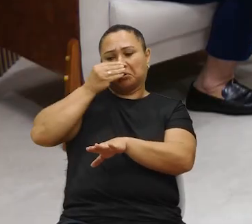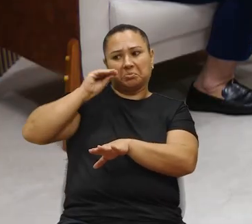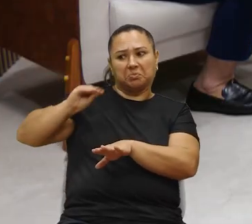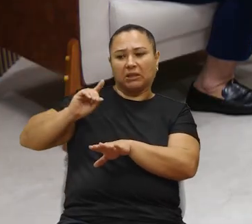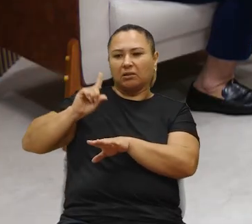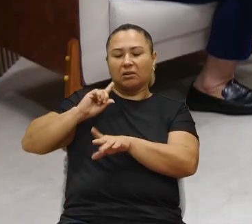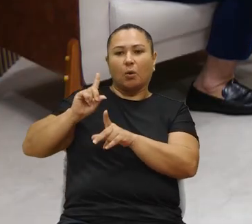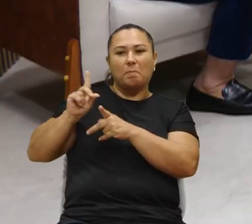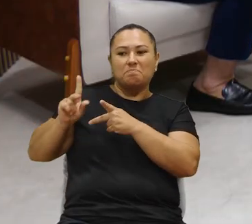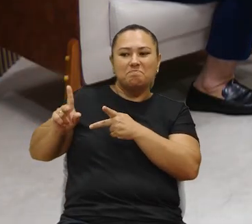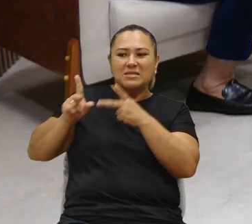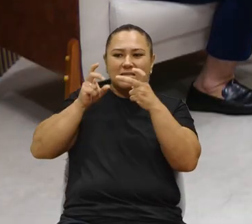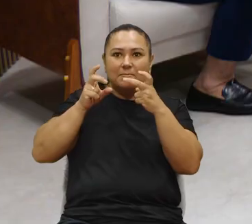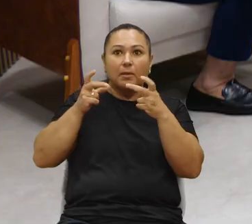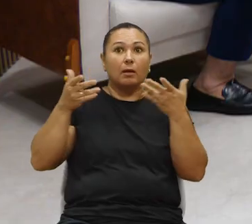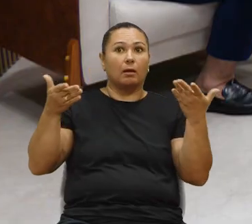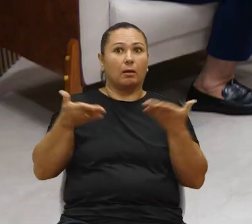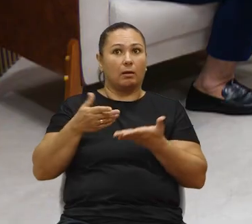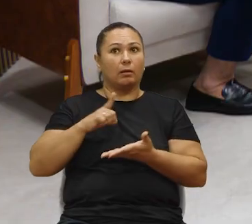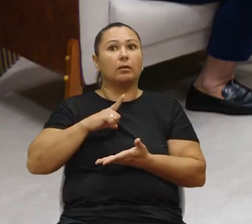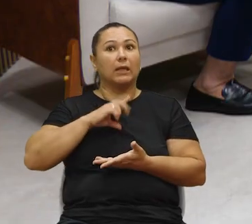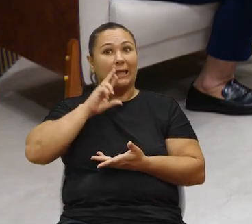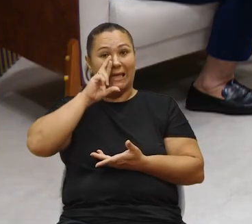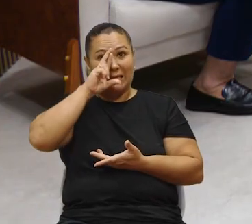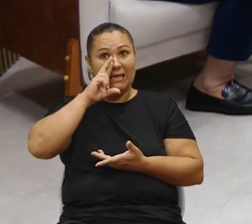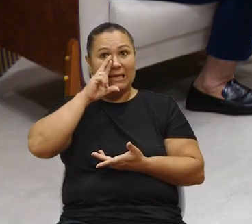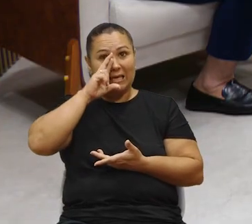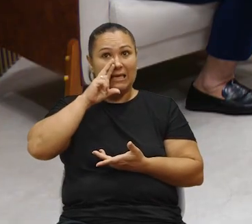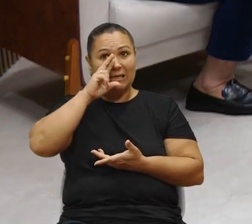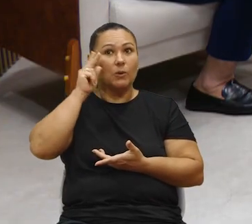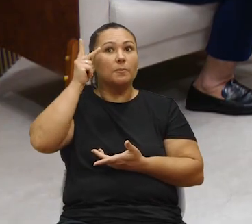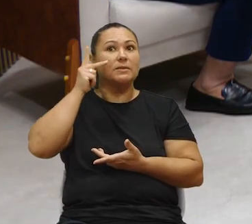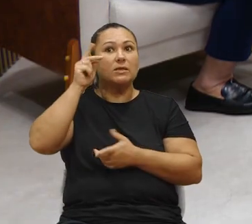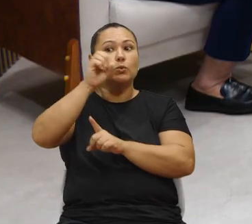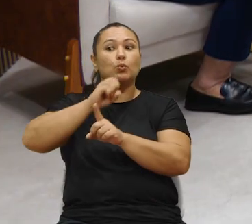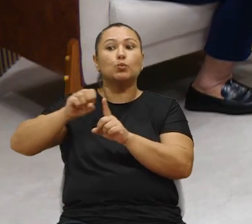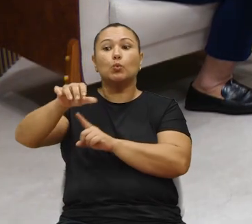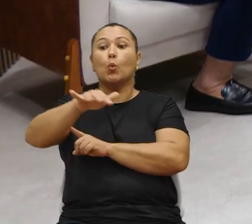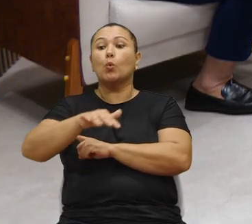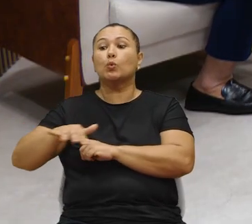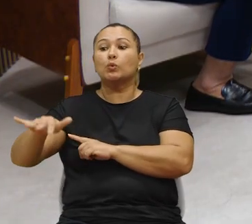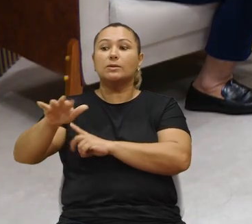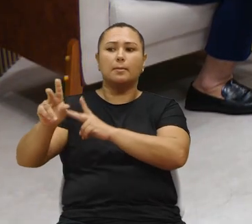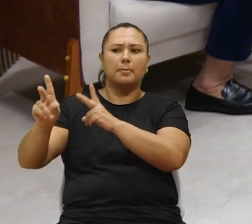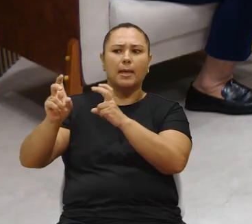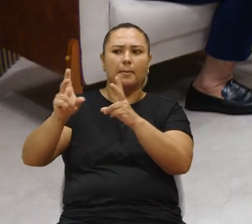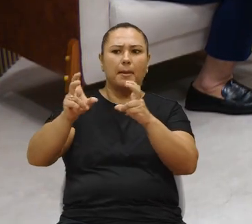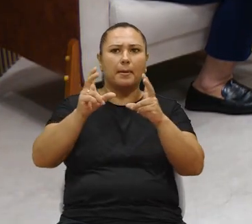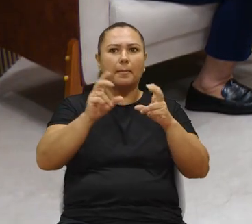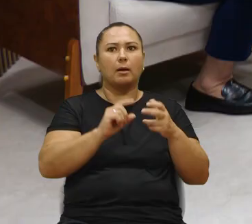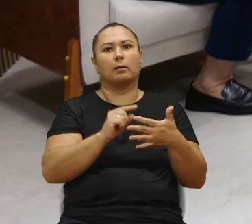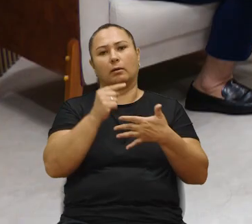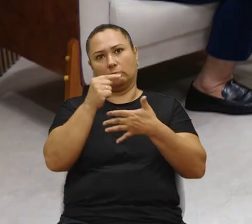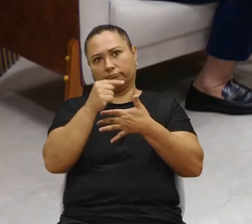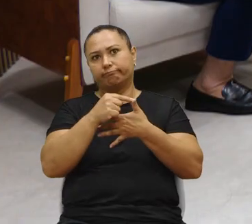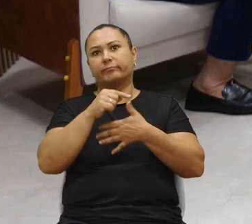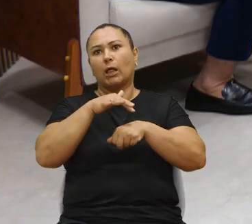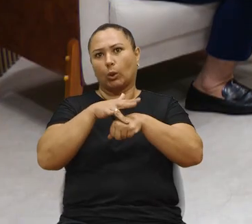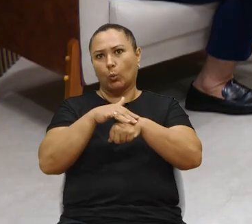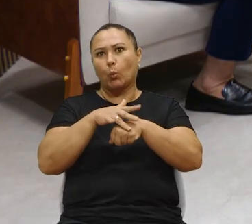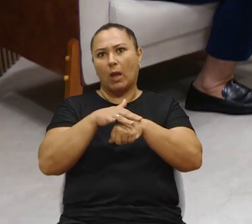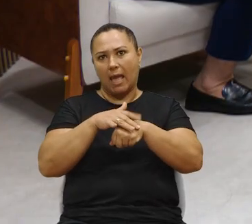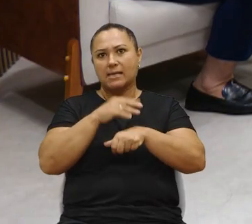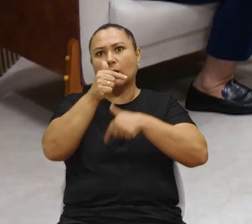sendo olhada tão de perto. Então, hoje a gente tem os riscos psicossociais que precisam ser vistos, um deles